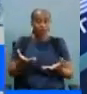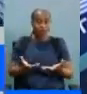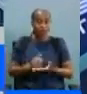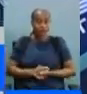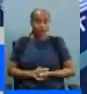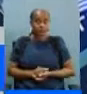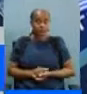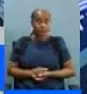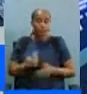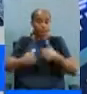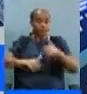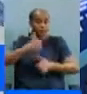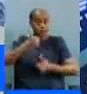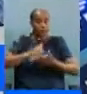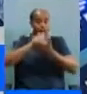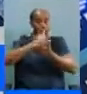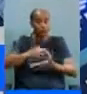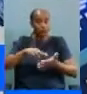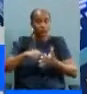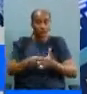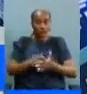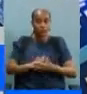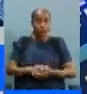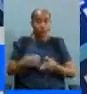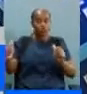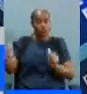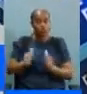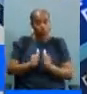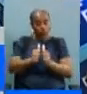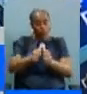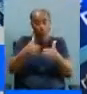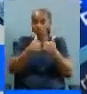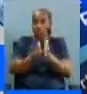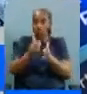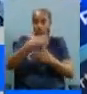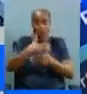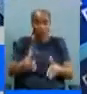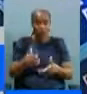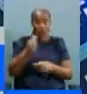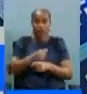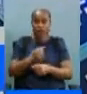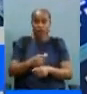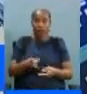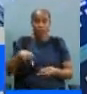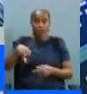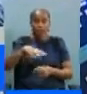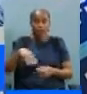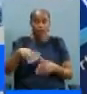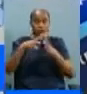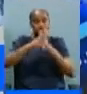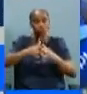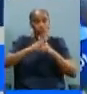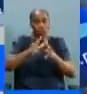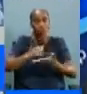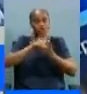da melhoria da assistência técnica e do acompanhamento de todo o setor produtivo, no domínio da